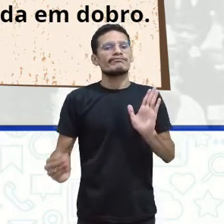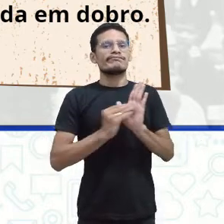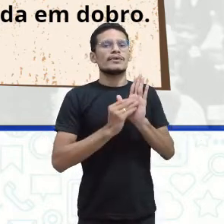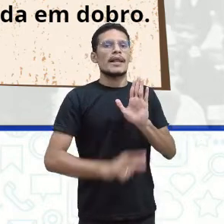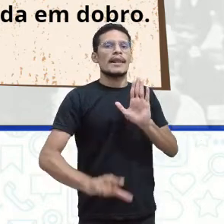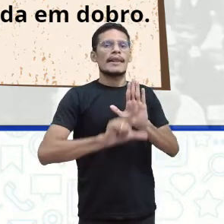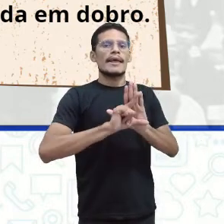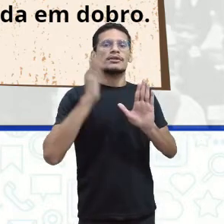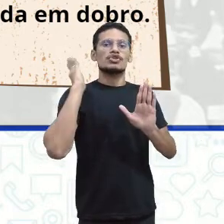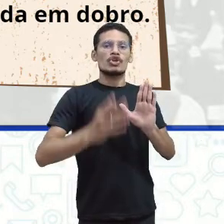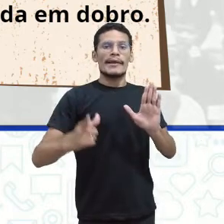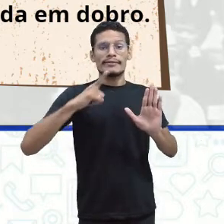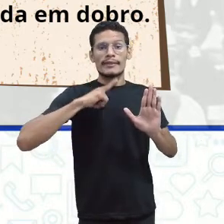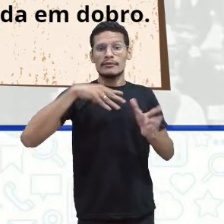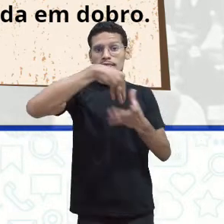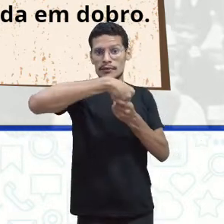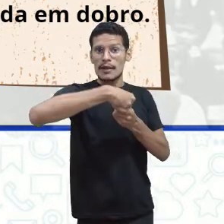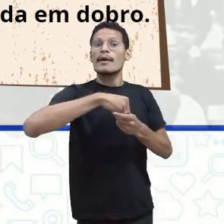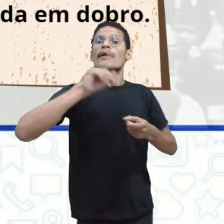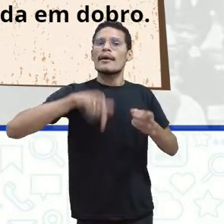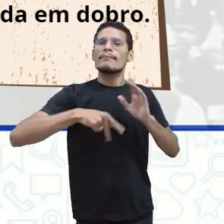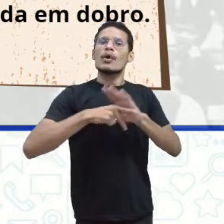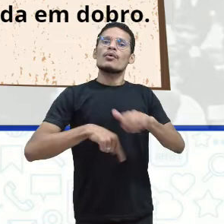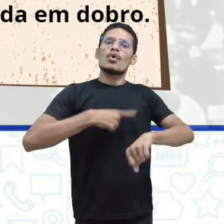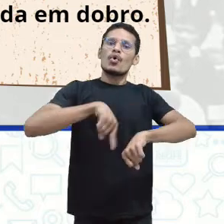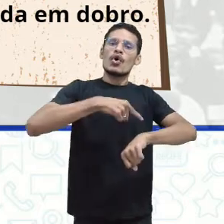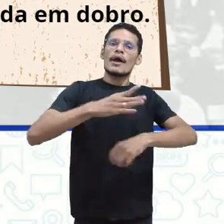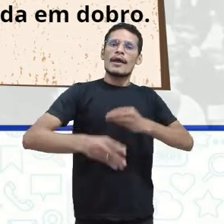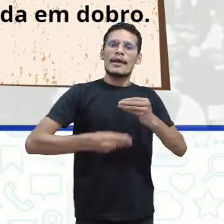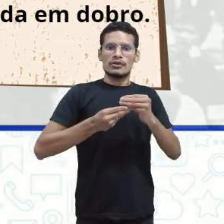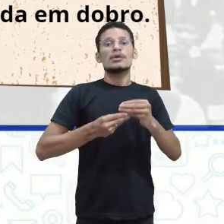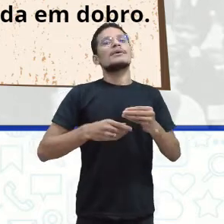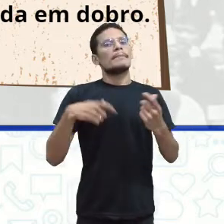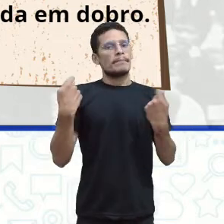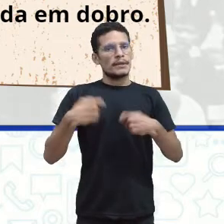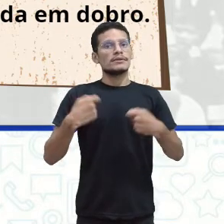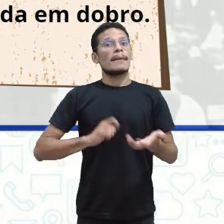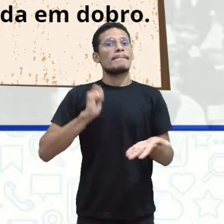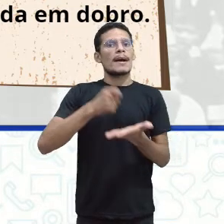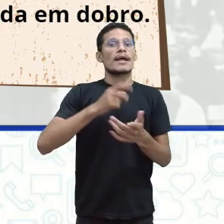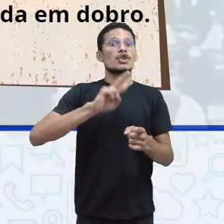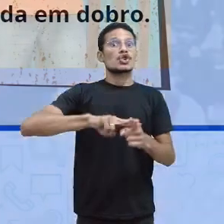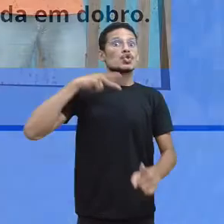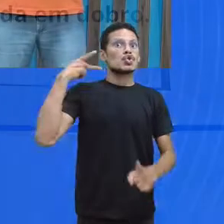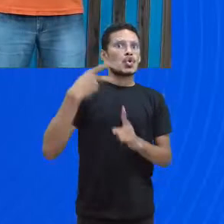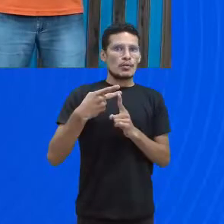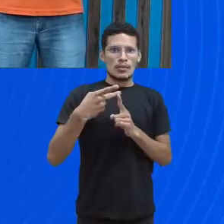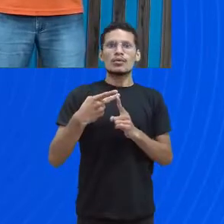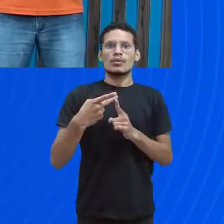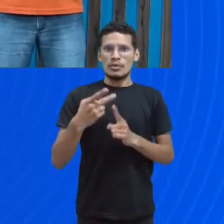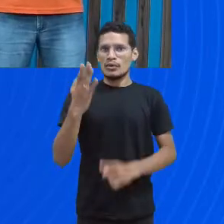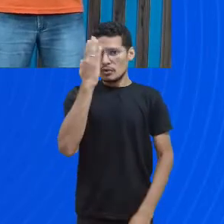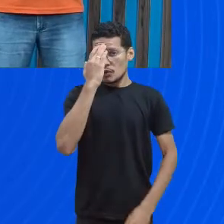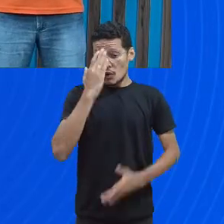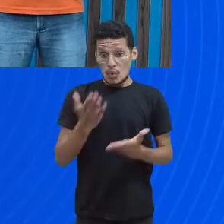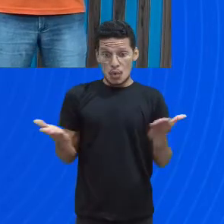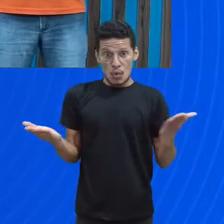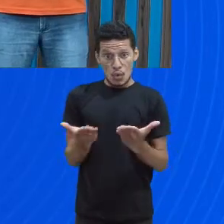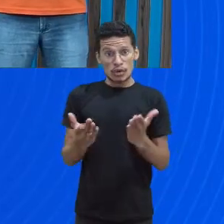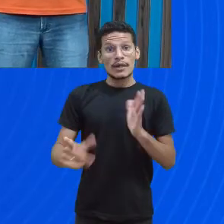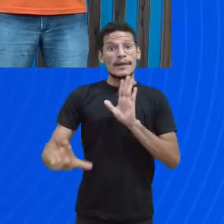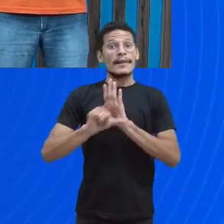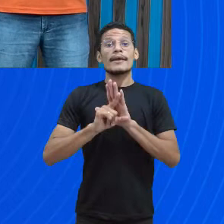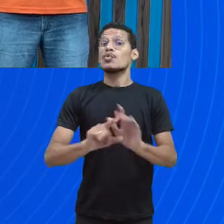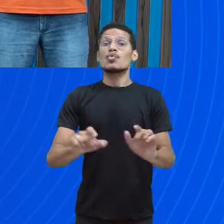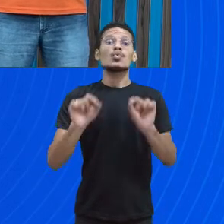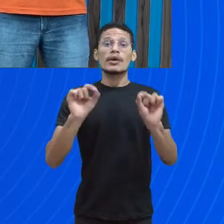né, estabelece, ela é chamada de hora extra, e essa hora extra ela precisa ser paga em dobro. Hoje, a legislação ela permite